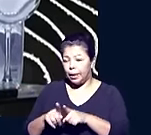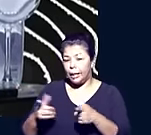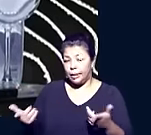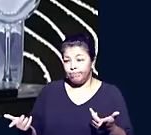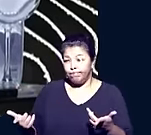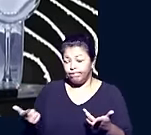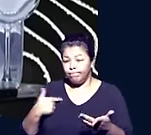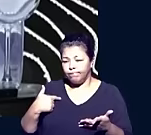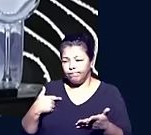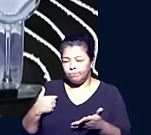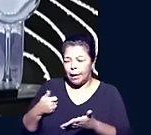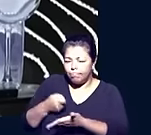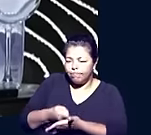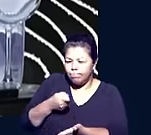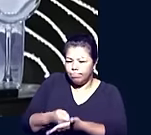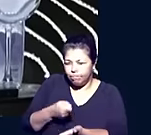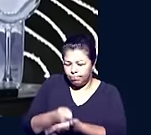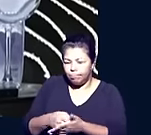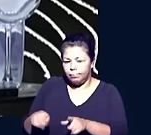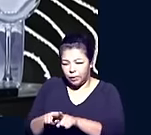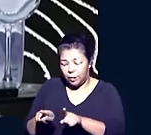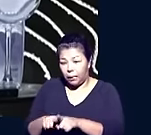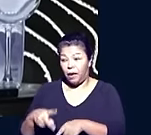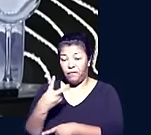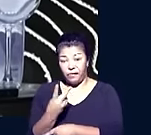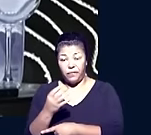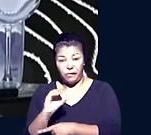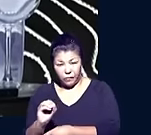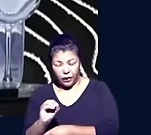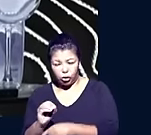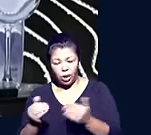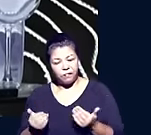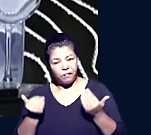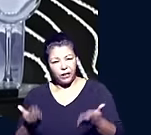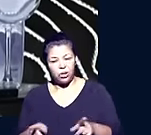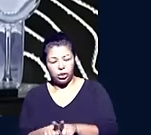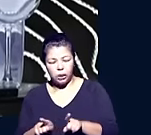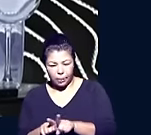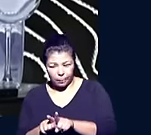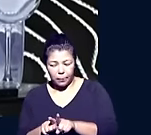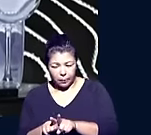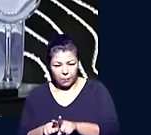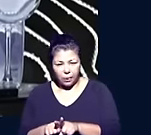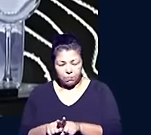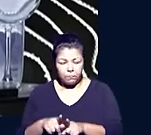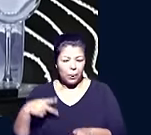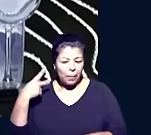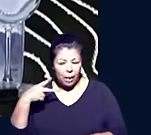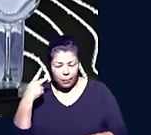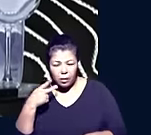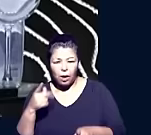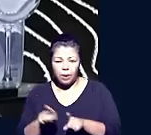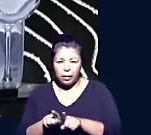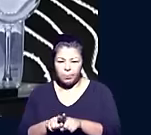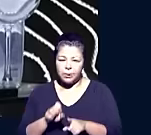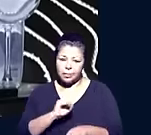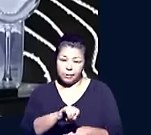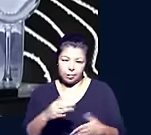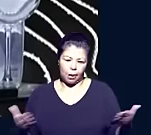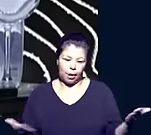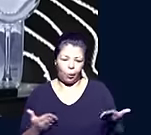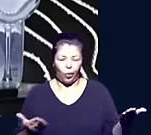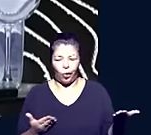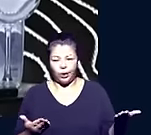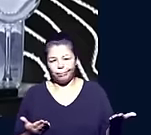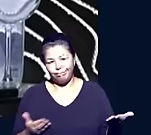várias frentes parlamentares mais de 20 frentes parlamentares pressionando pela votação da reforma administrativa ainda se a gente falar ainda esse ano né como se